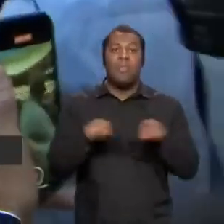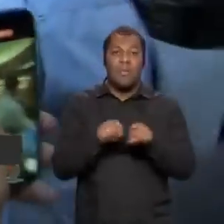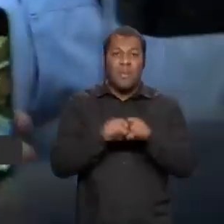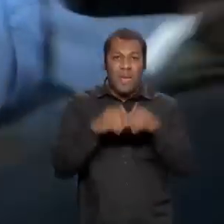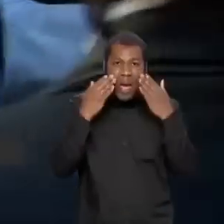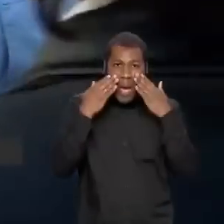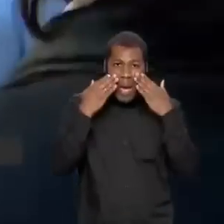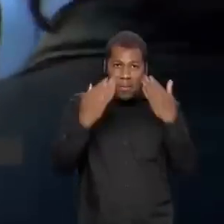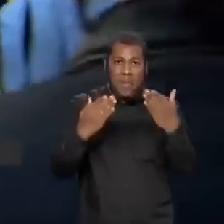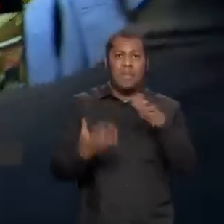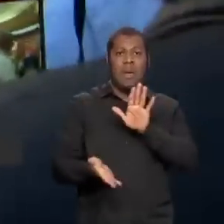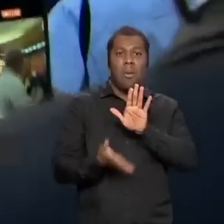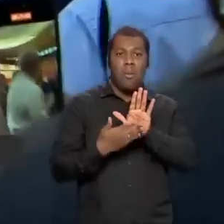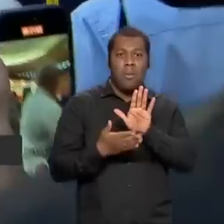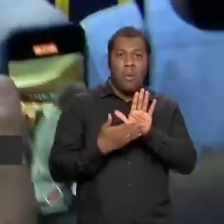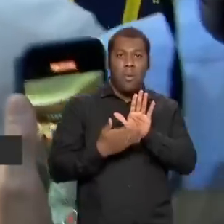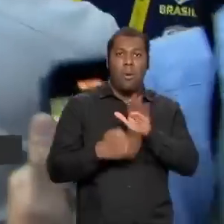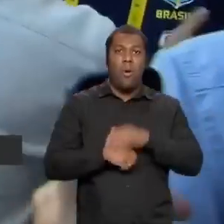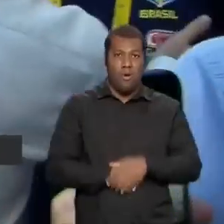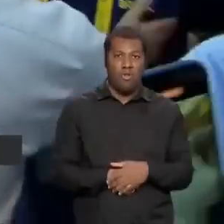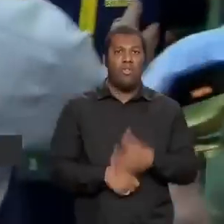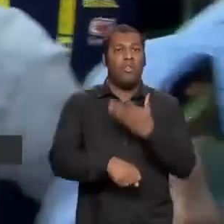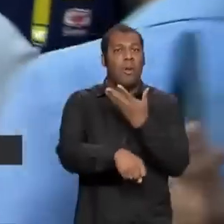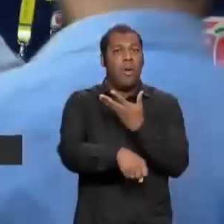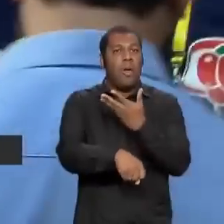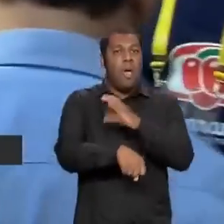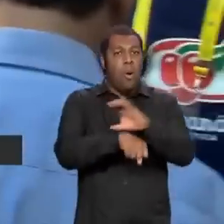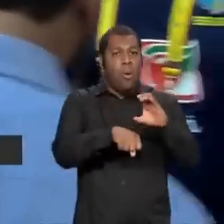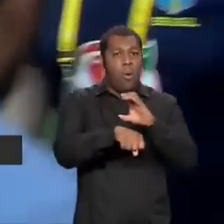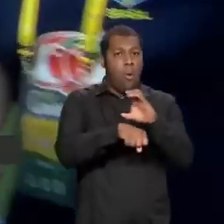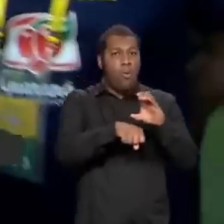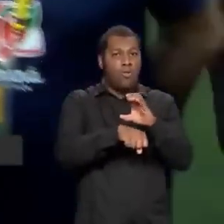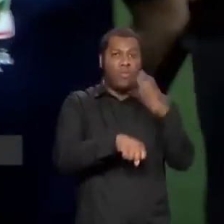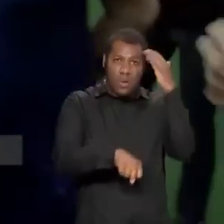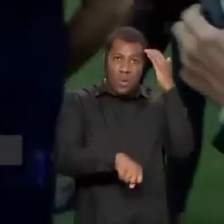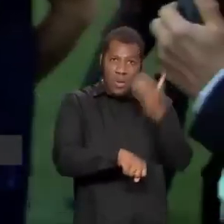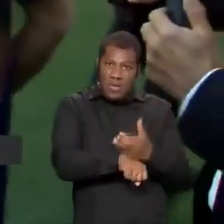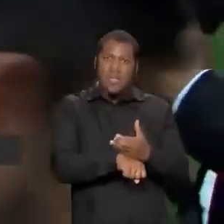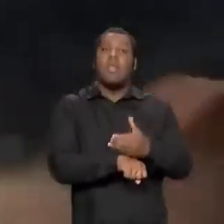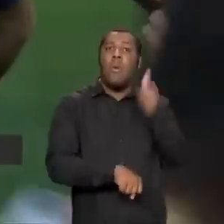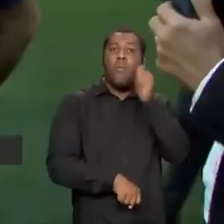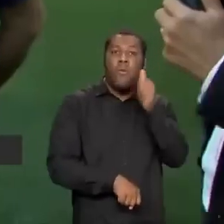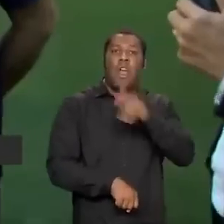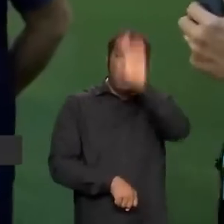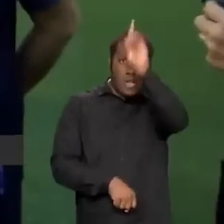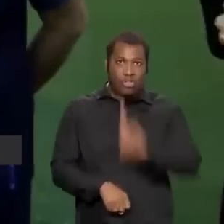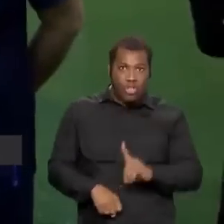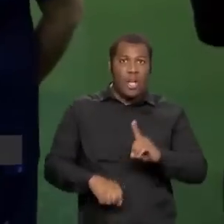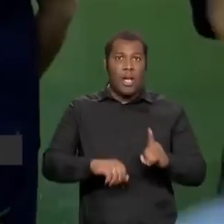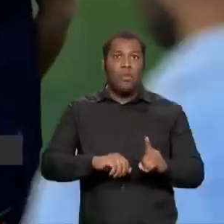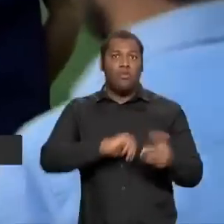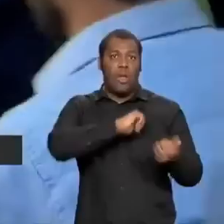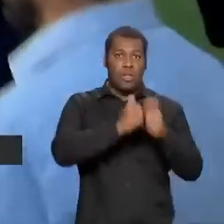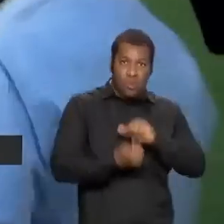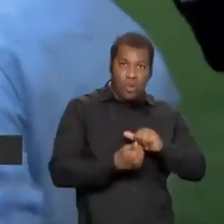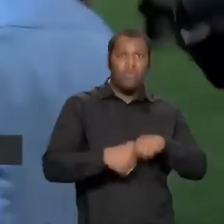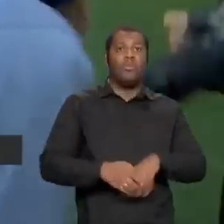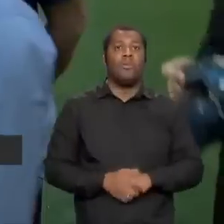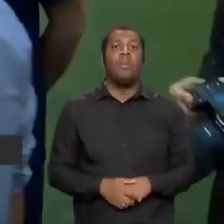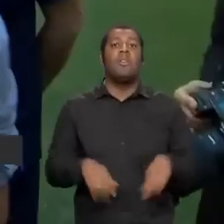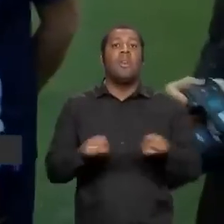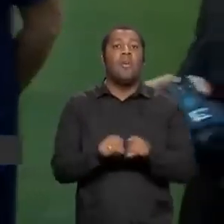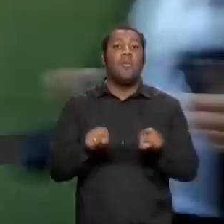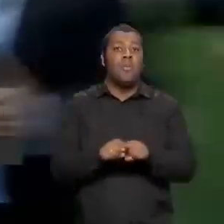orientações, o exercício do direito constitucional ao esporte para as mulheres, a promoção de uma